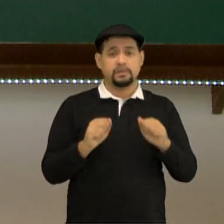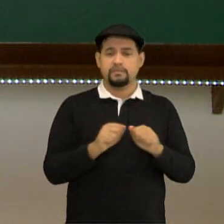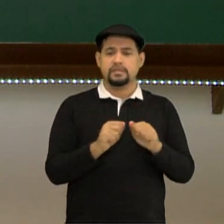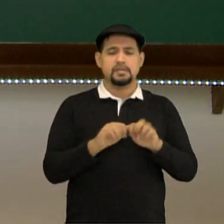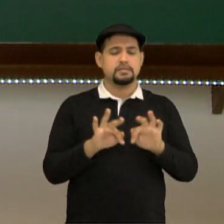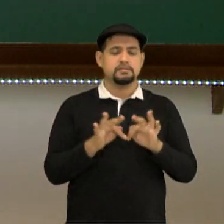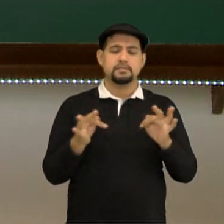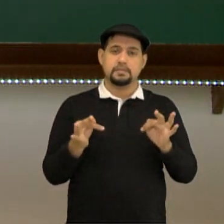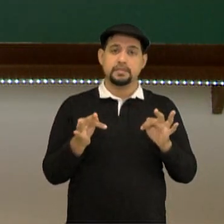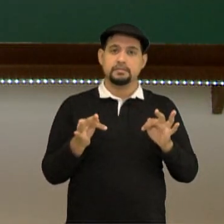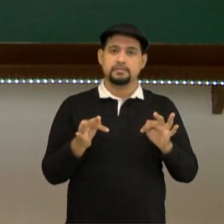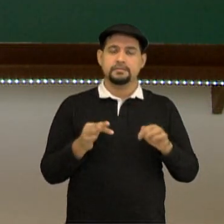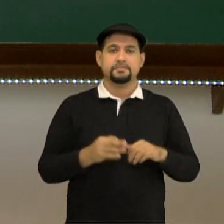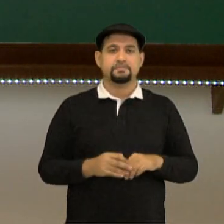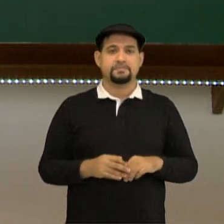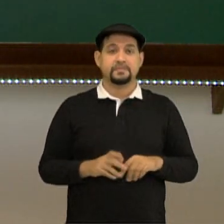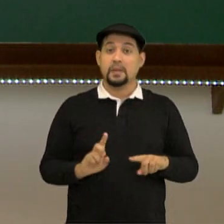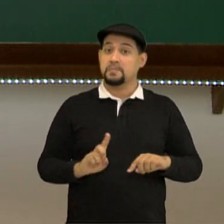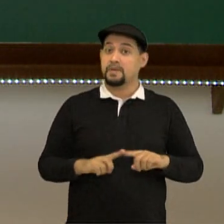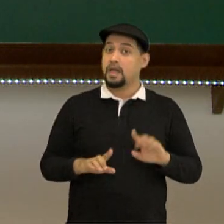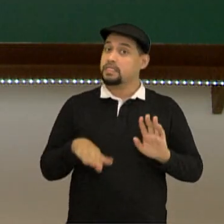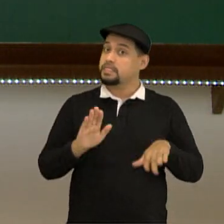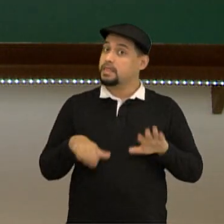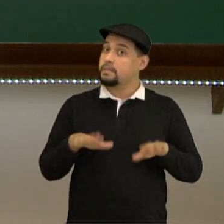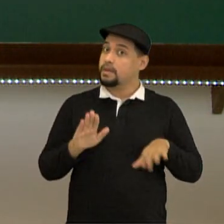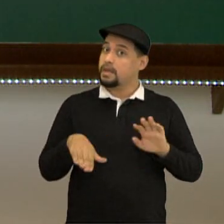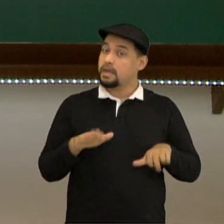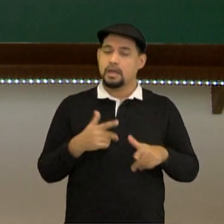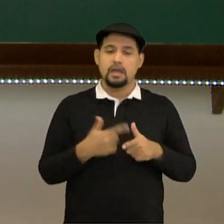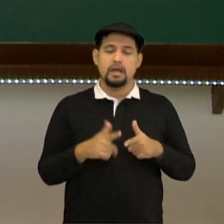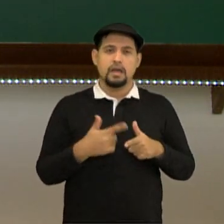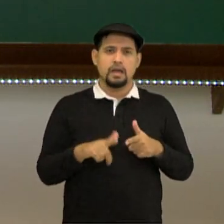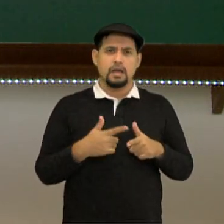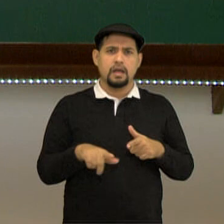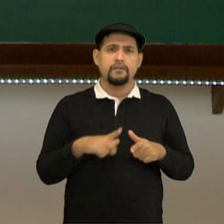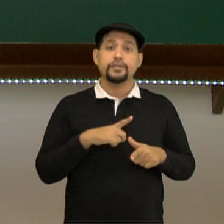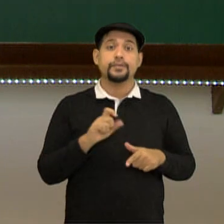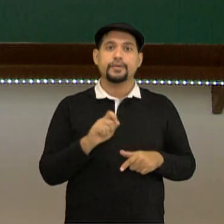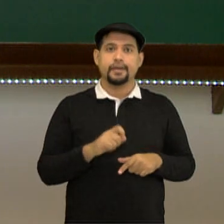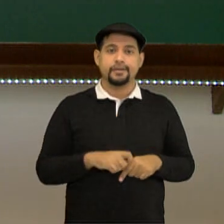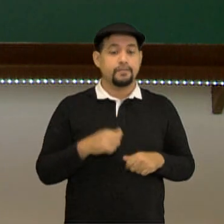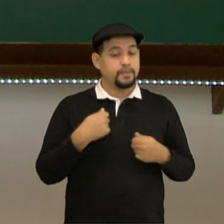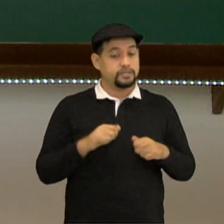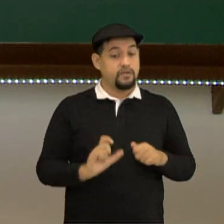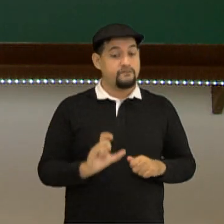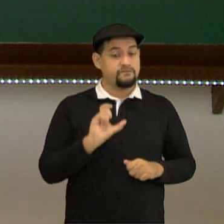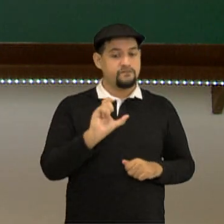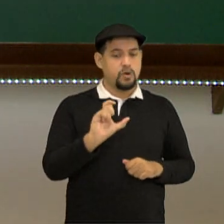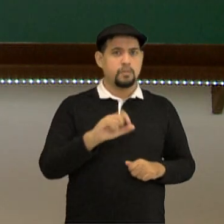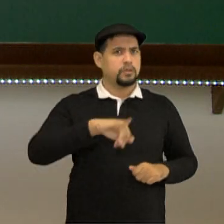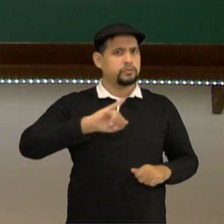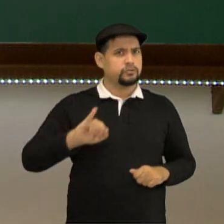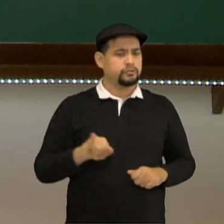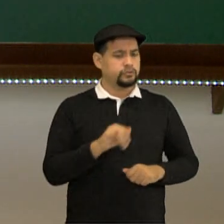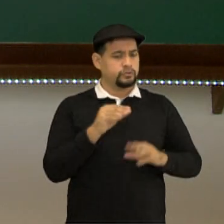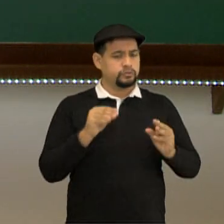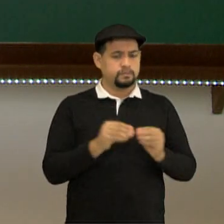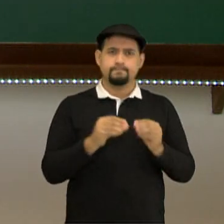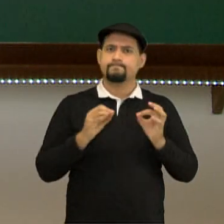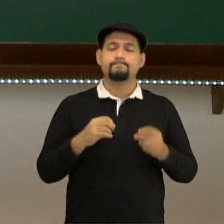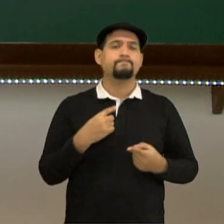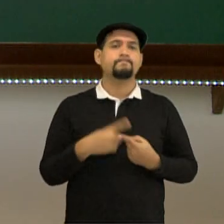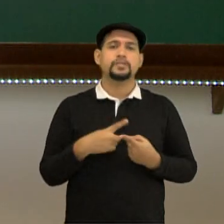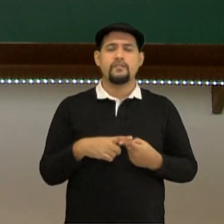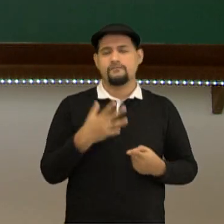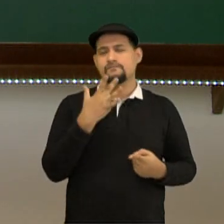torna mais simples. É claro que dependendo do problema, eu vou ter que estar com a fórmula do montante do juro composto, porque ela